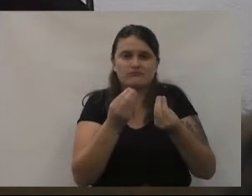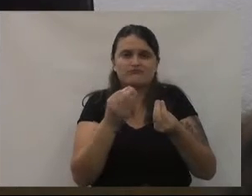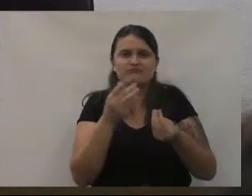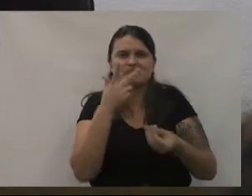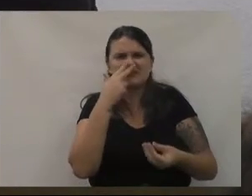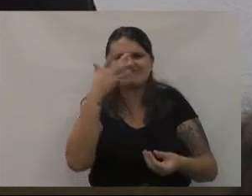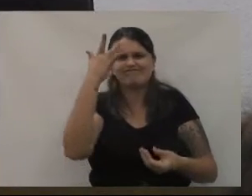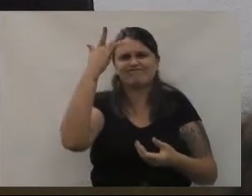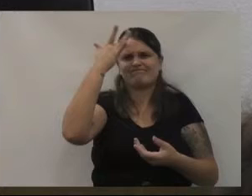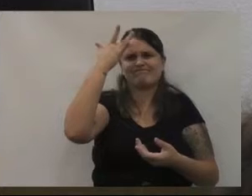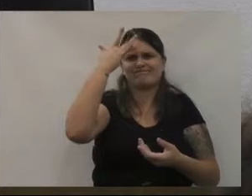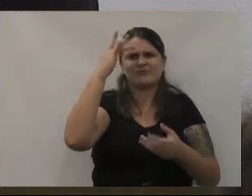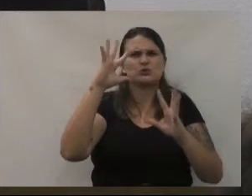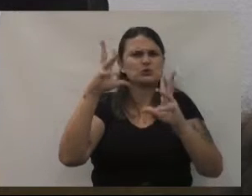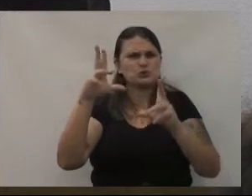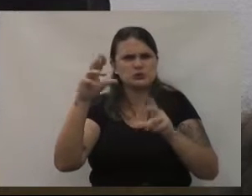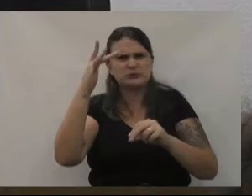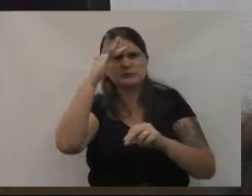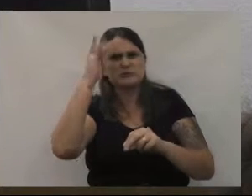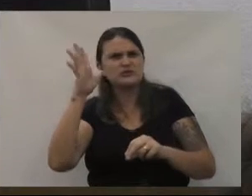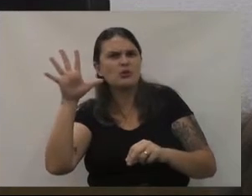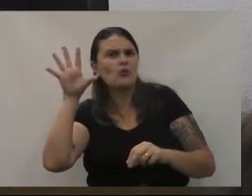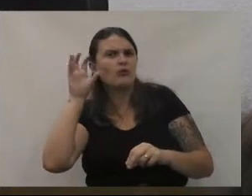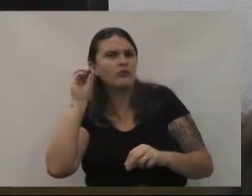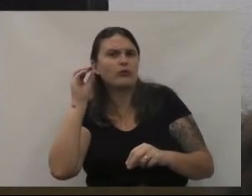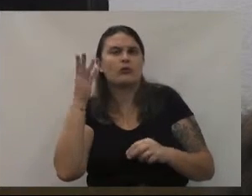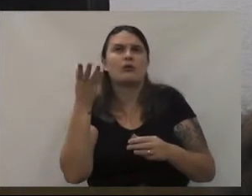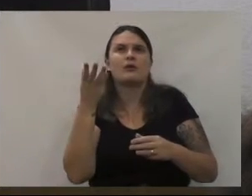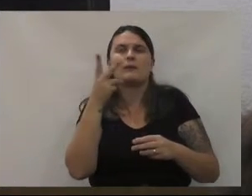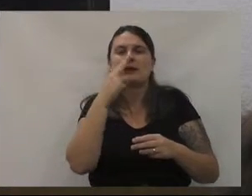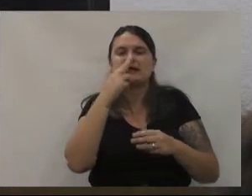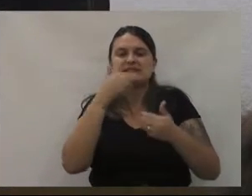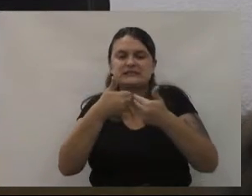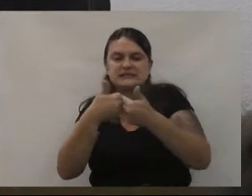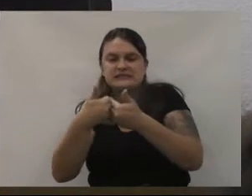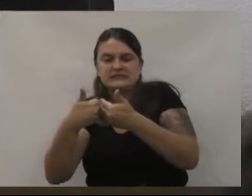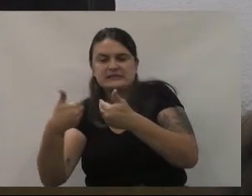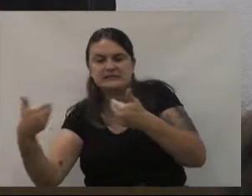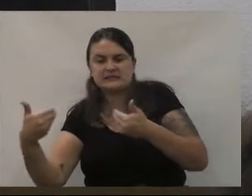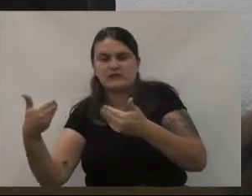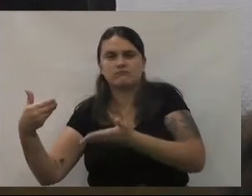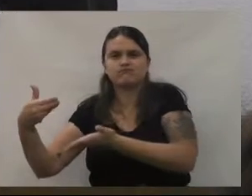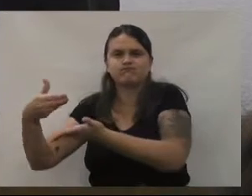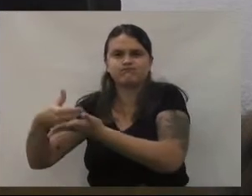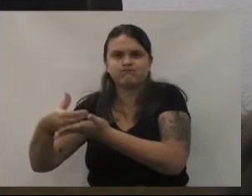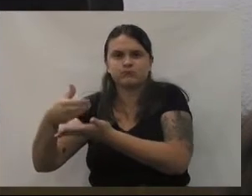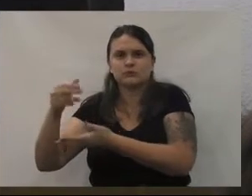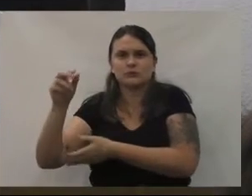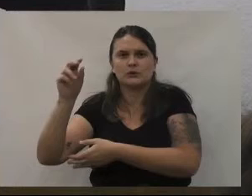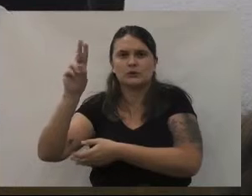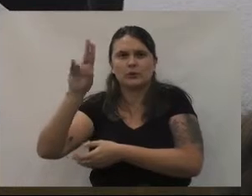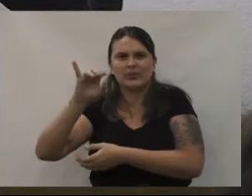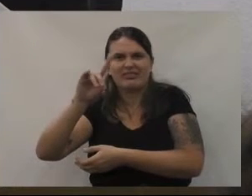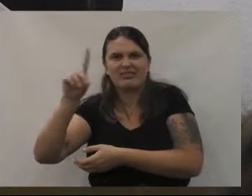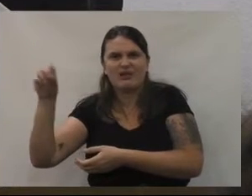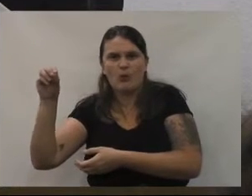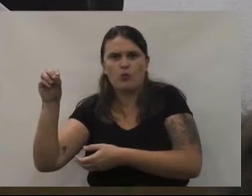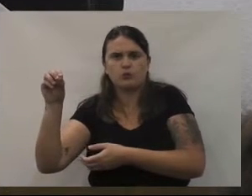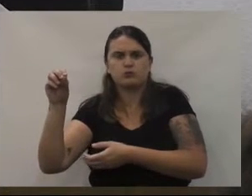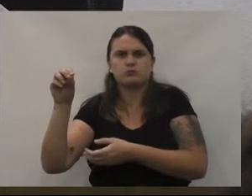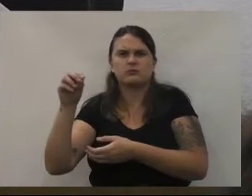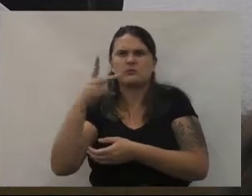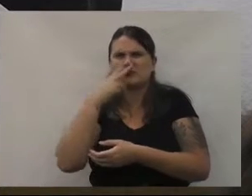óbvio, todos já ouviram falar da desvinculação das receitas da União, a famosa DRU. Isso